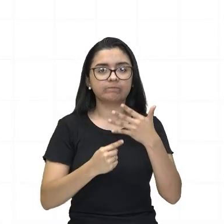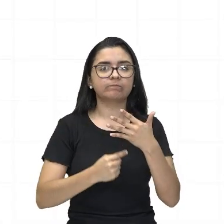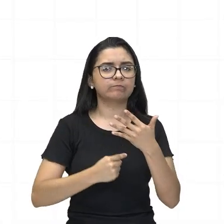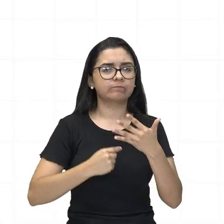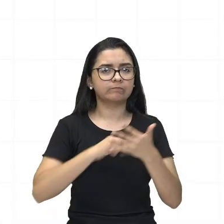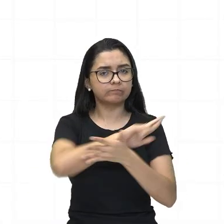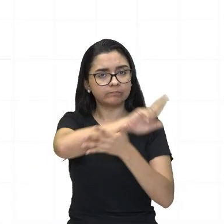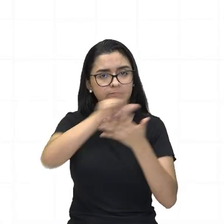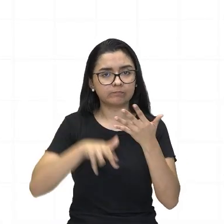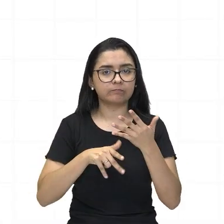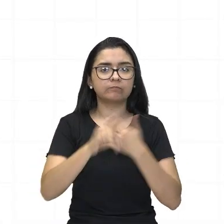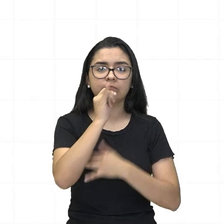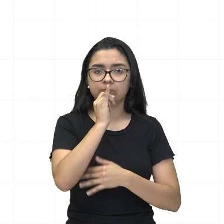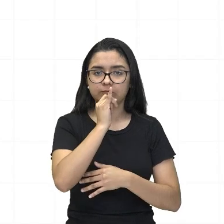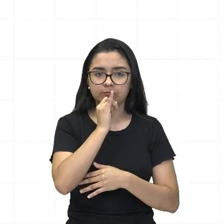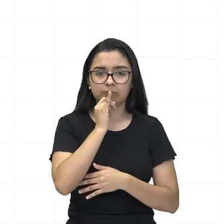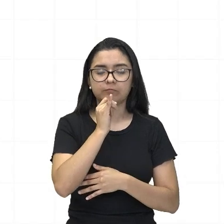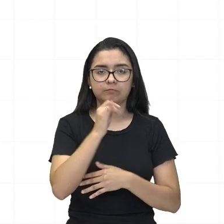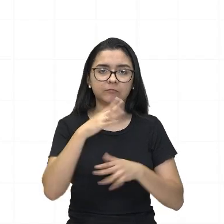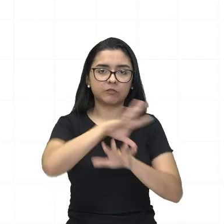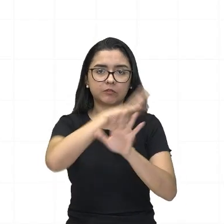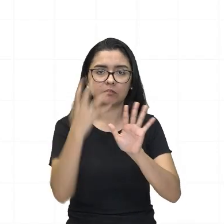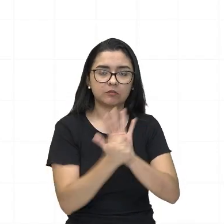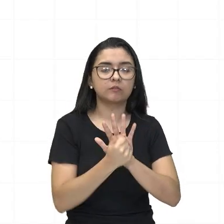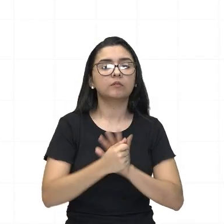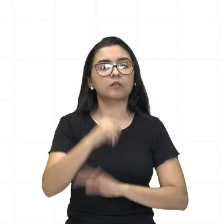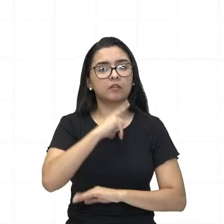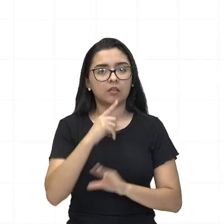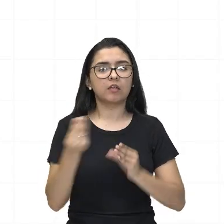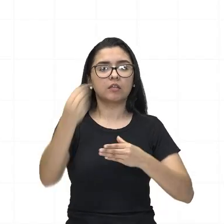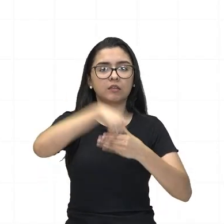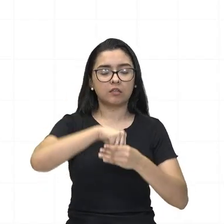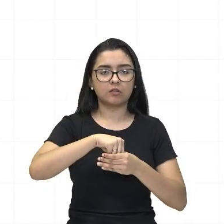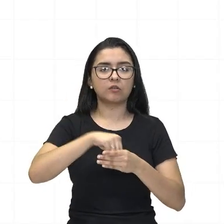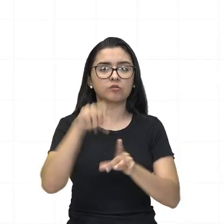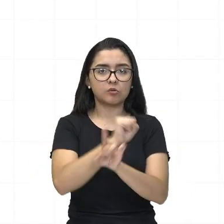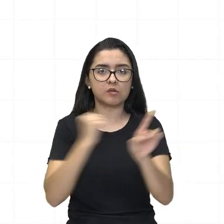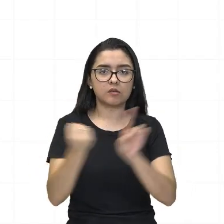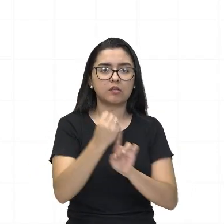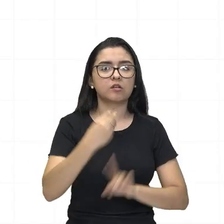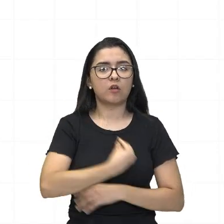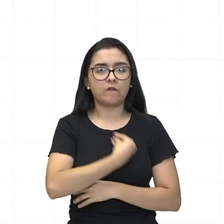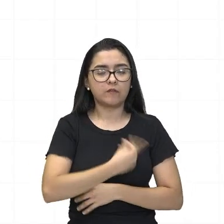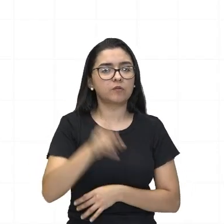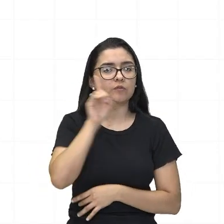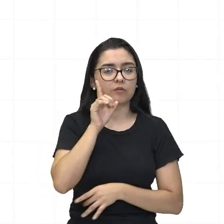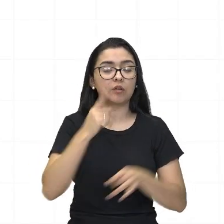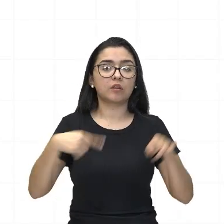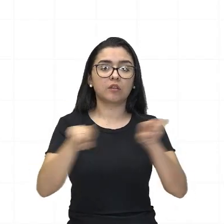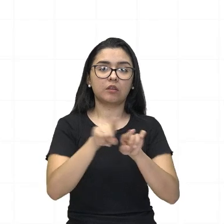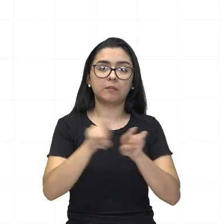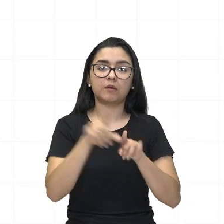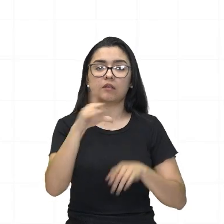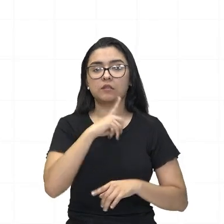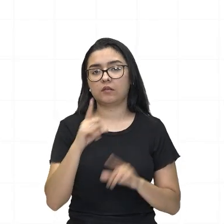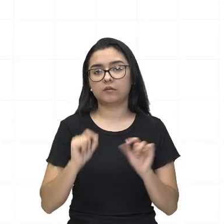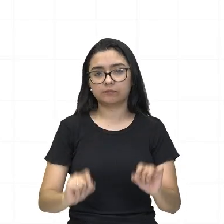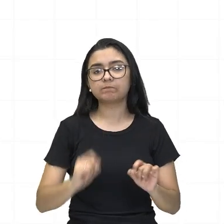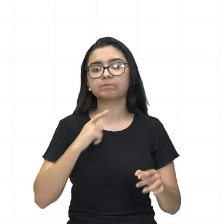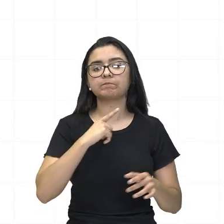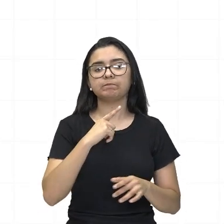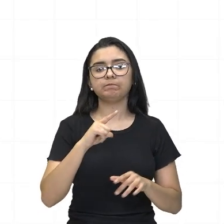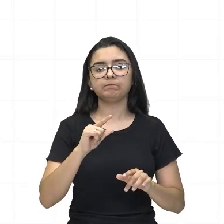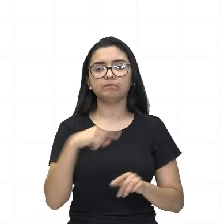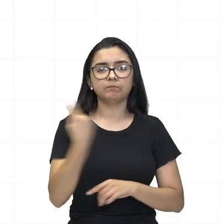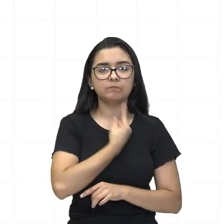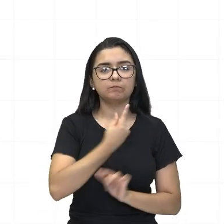muitos, são variados, eles estão presentes na nossa vida cotidiana, eles estão presentes nos nossos